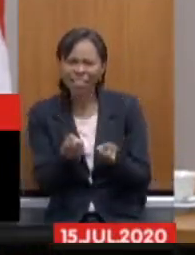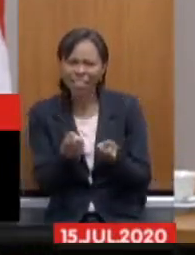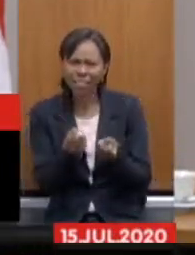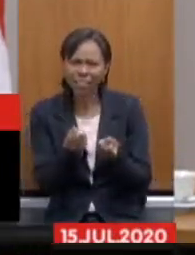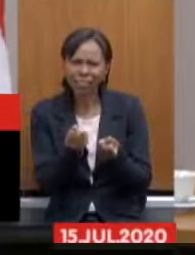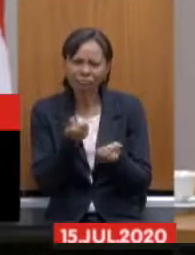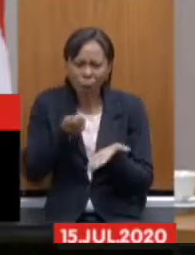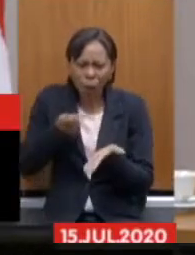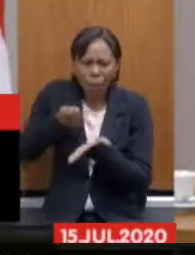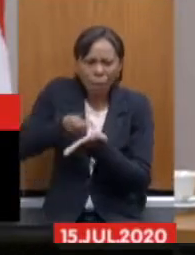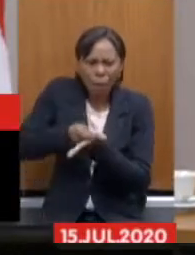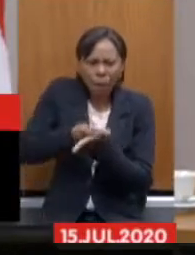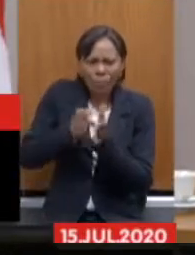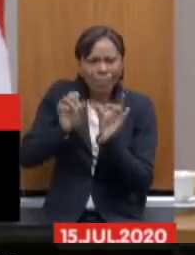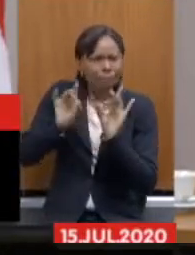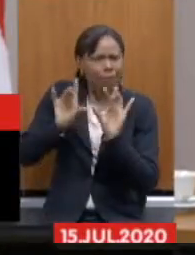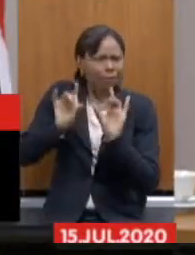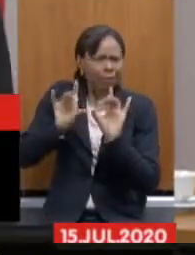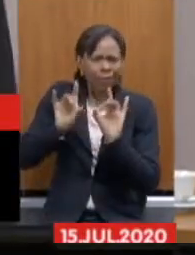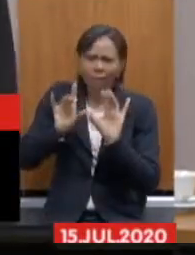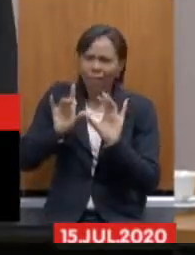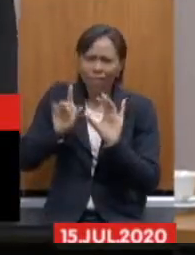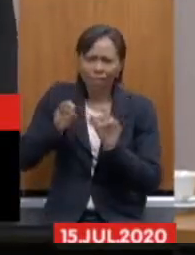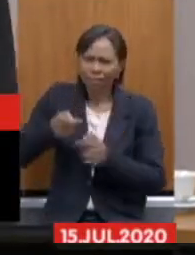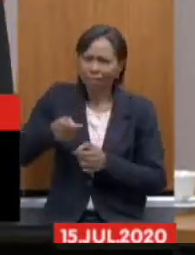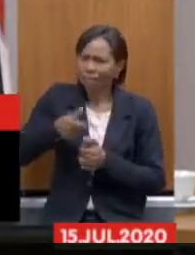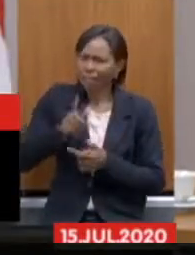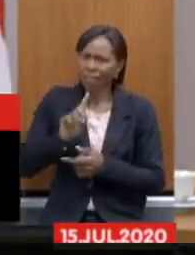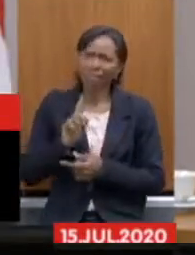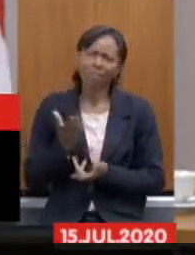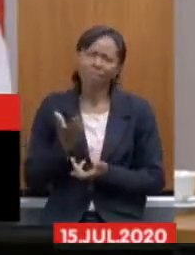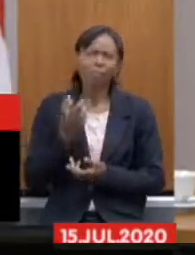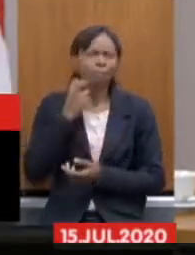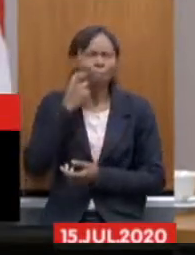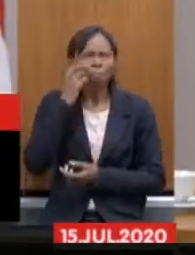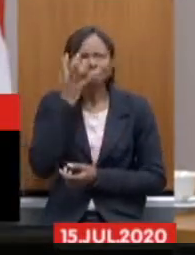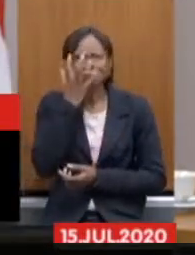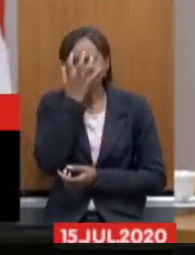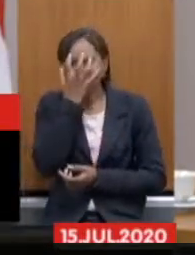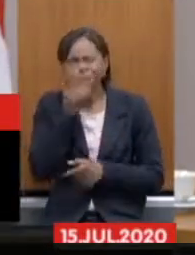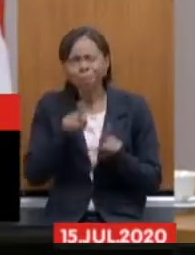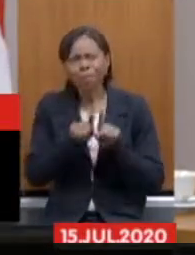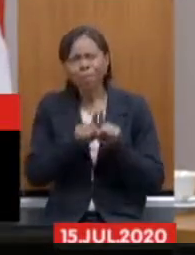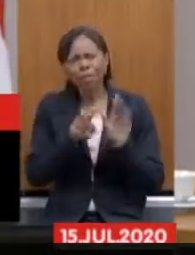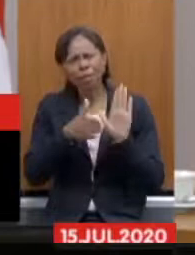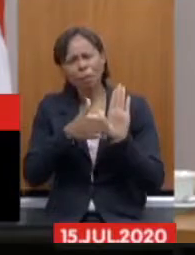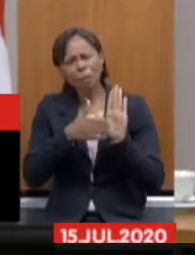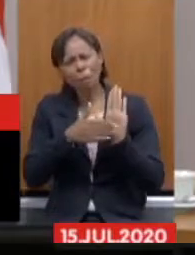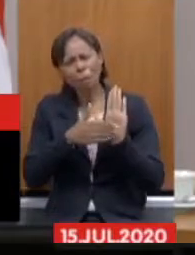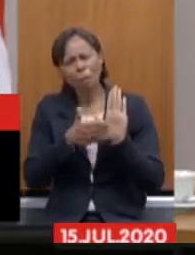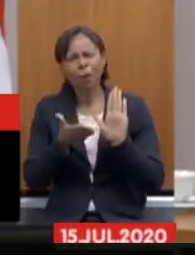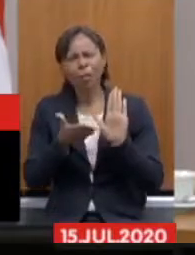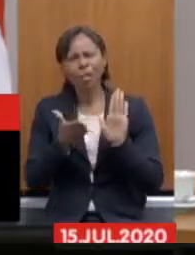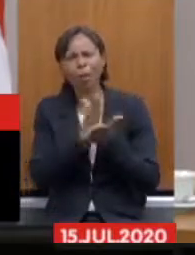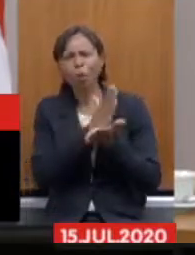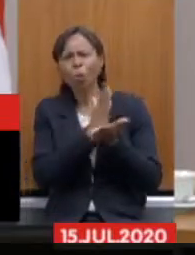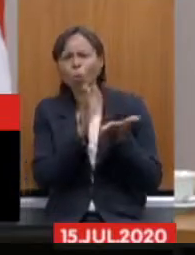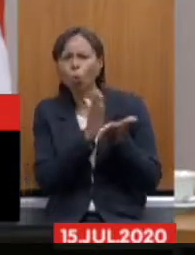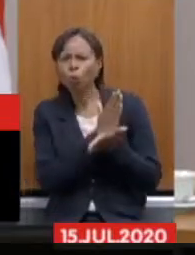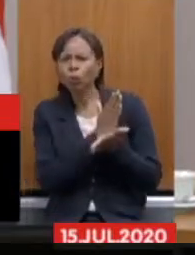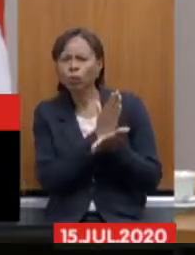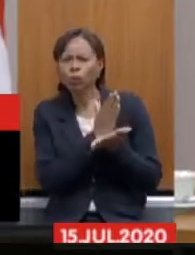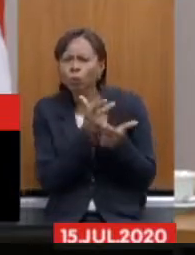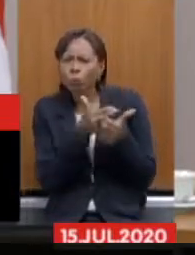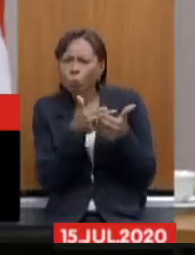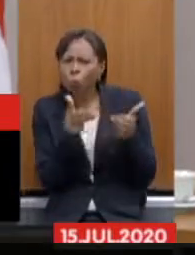extraordinária e também me envergonho ao perceber a proposta relativa uns casos especiais